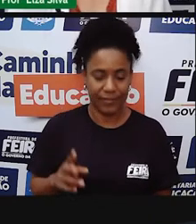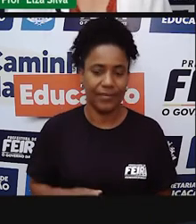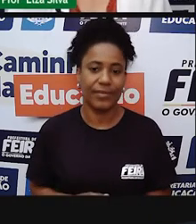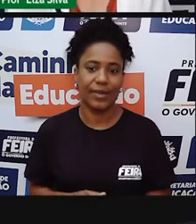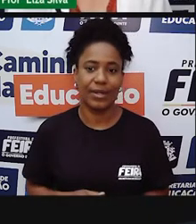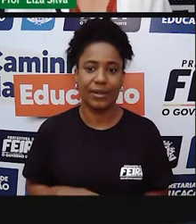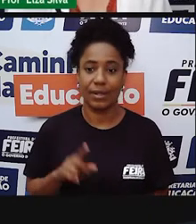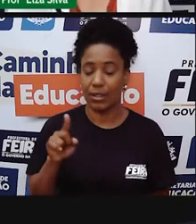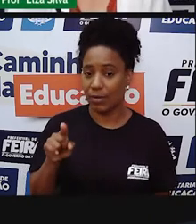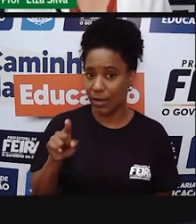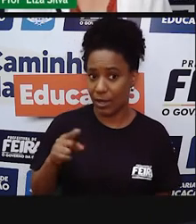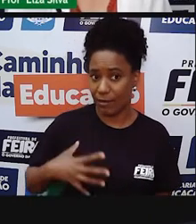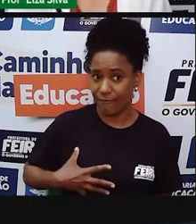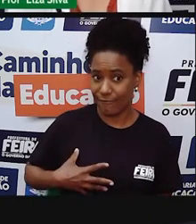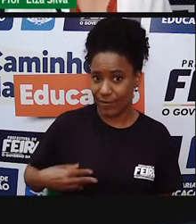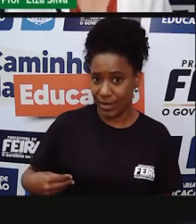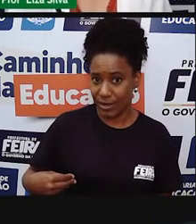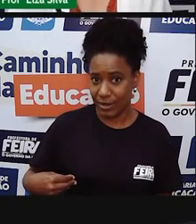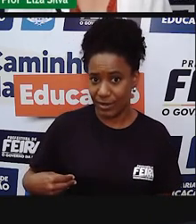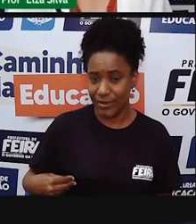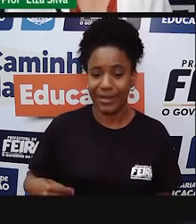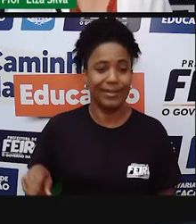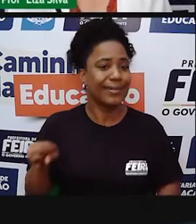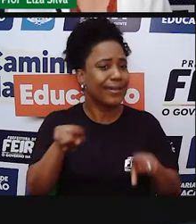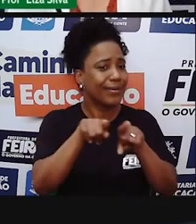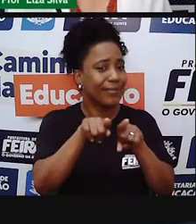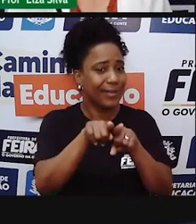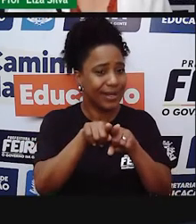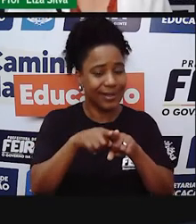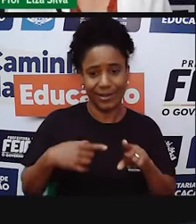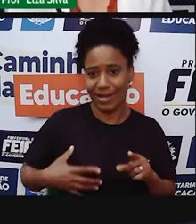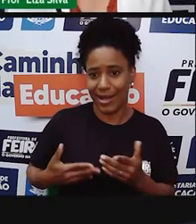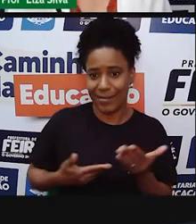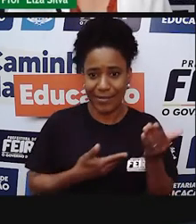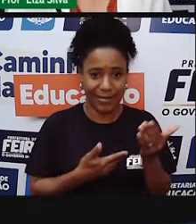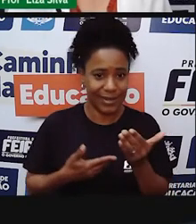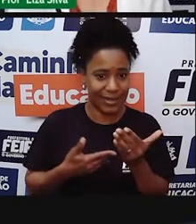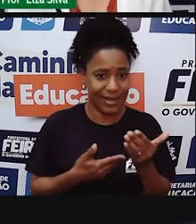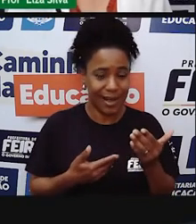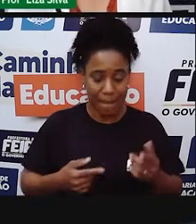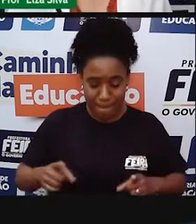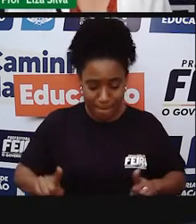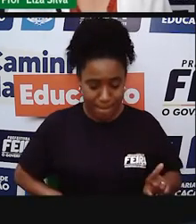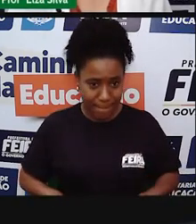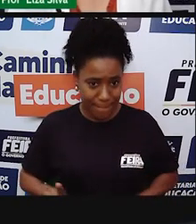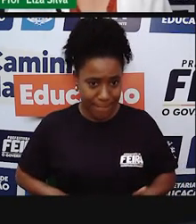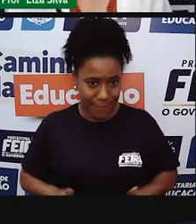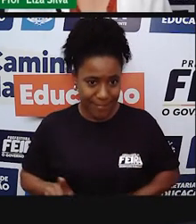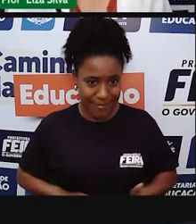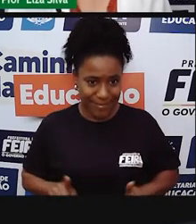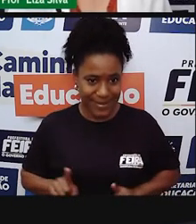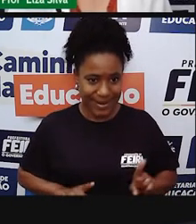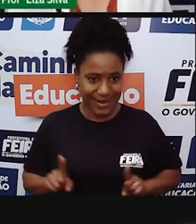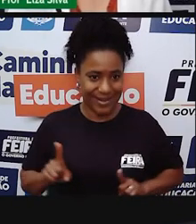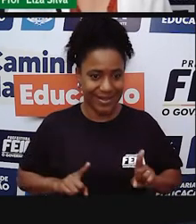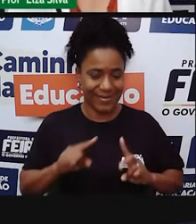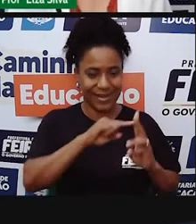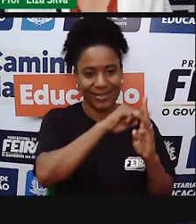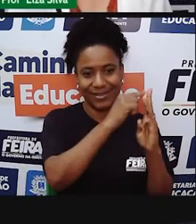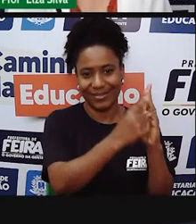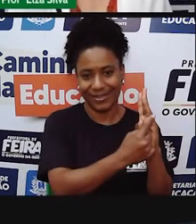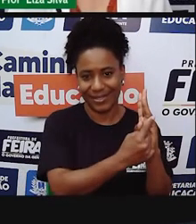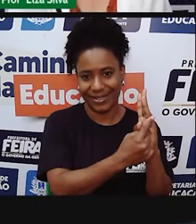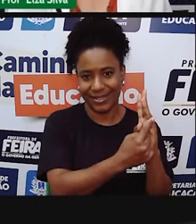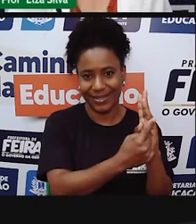é daughter da Selma, ela é prima do Bart, da Lisa e da Maggie. Certo? Então, prima em inglês